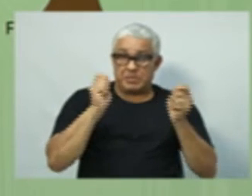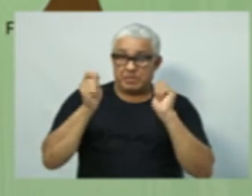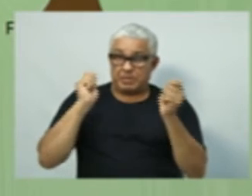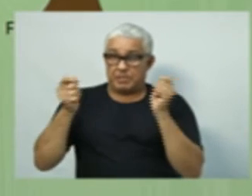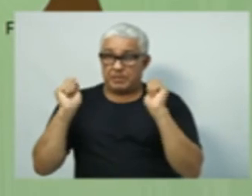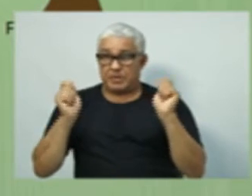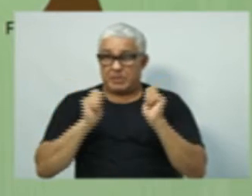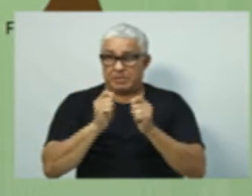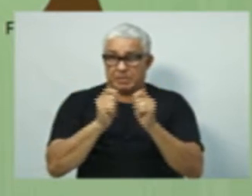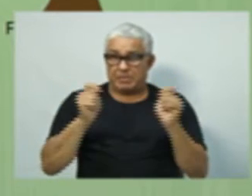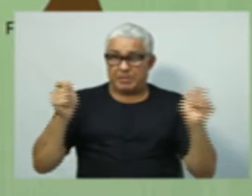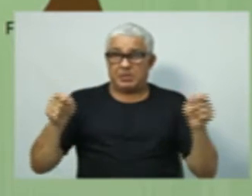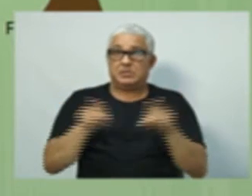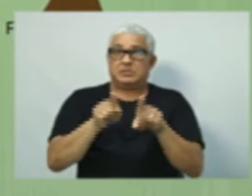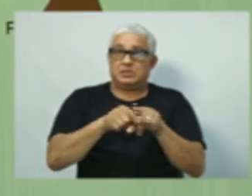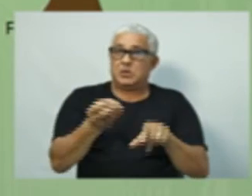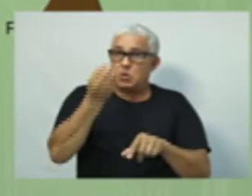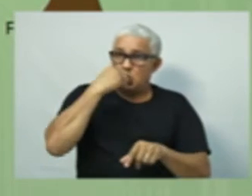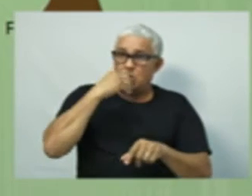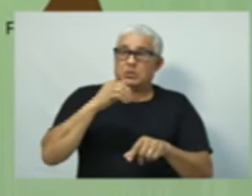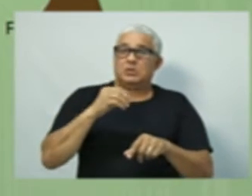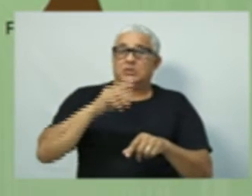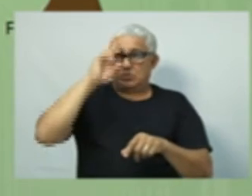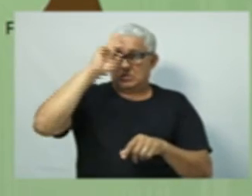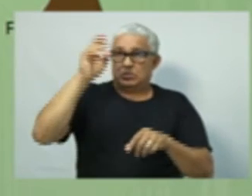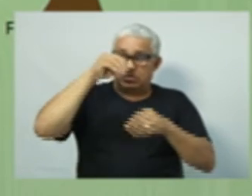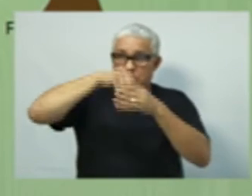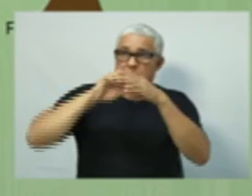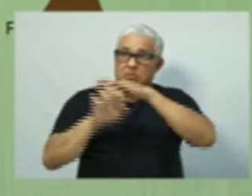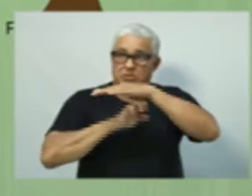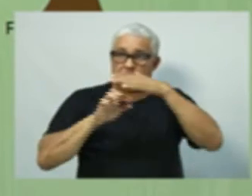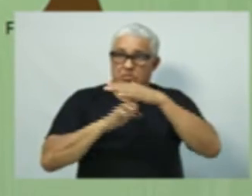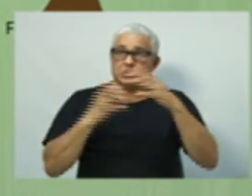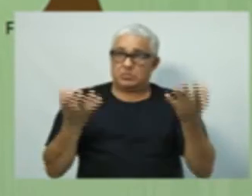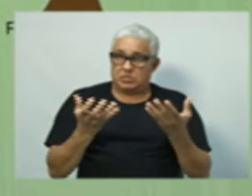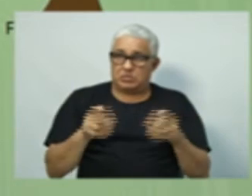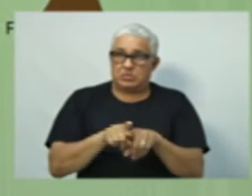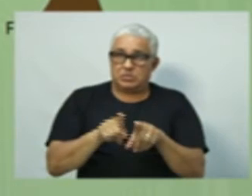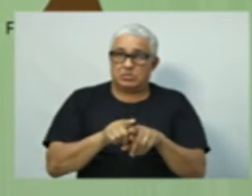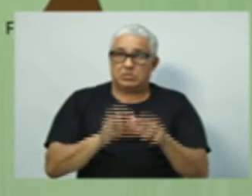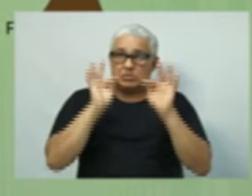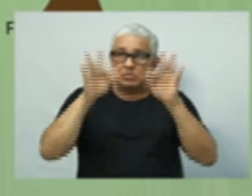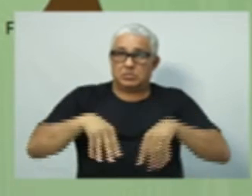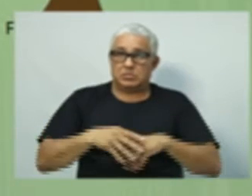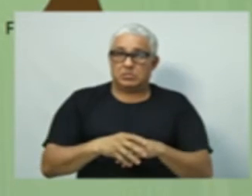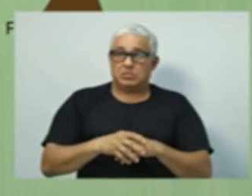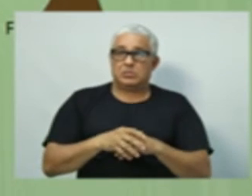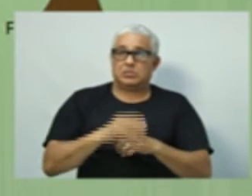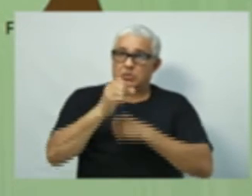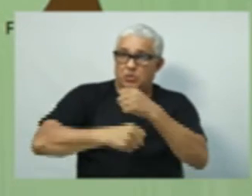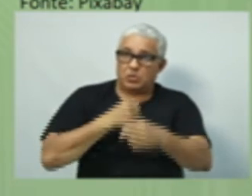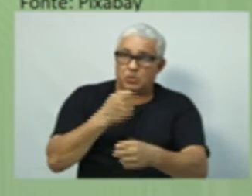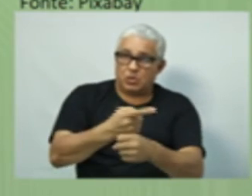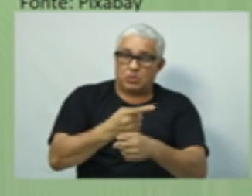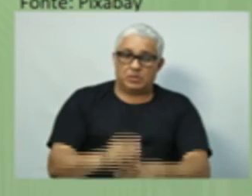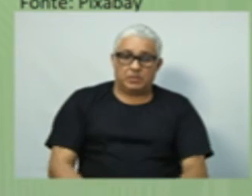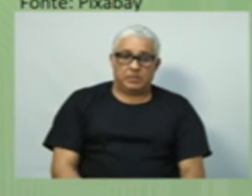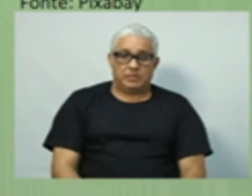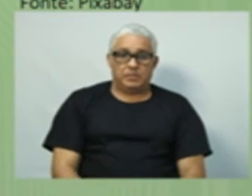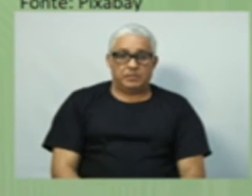cursos que os sócios os dons da empresa deseja obter ao final do período da empresa a